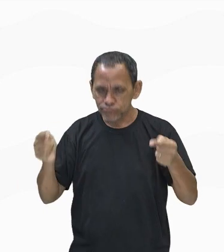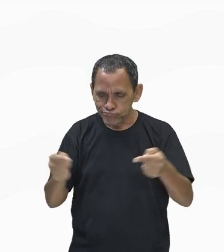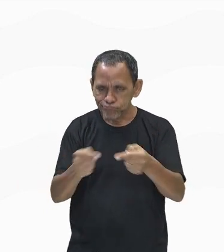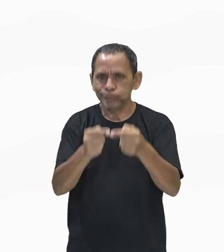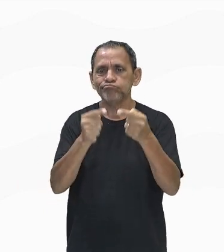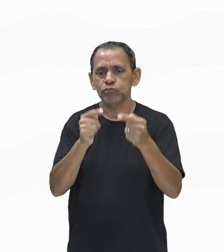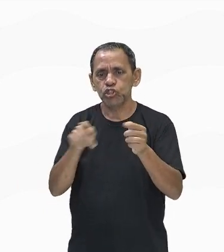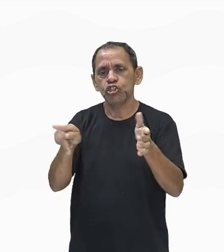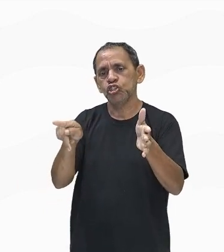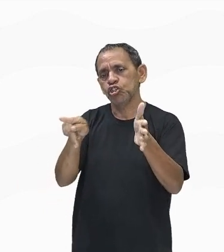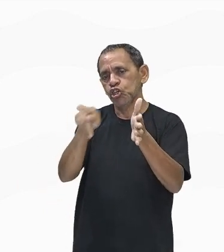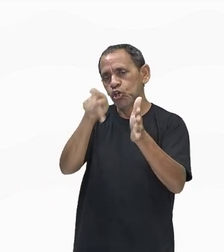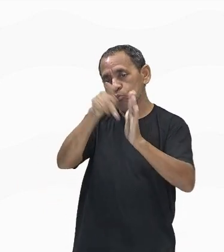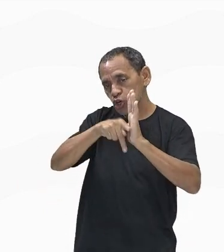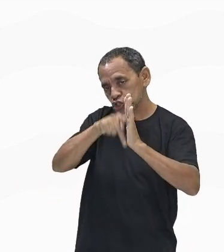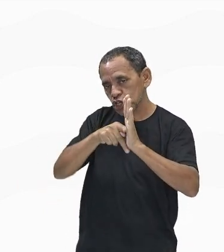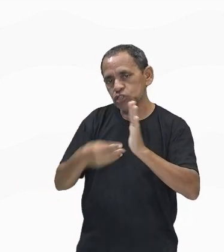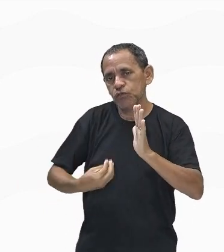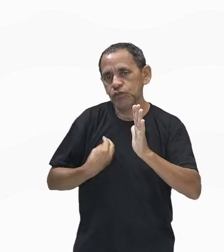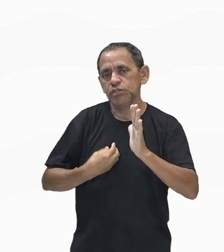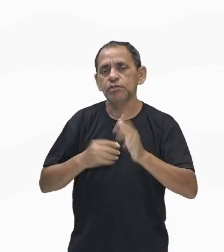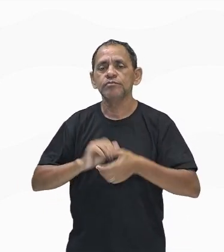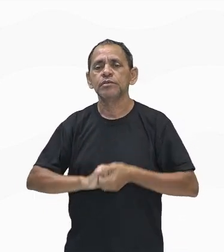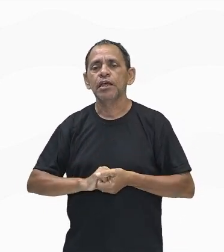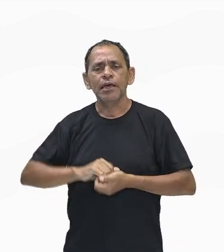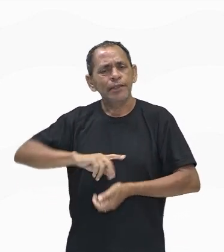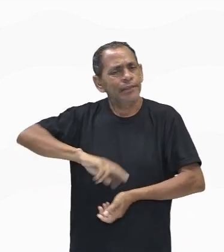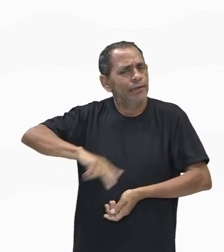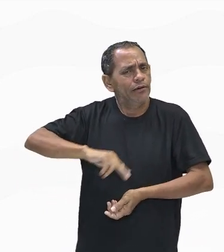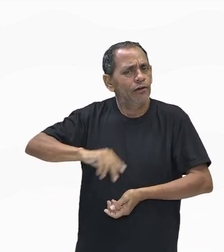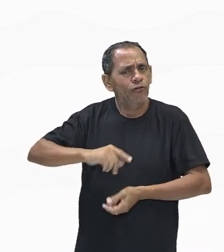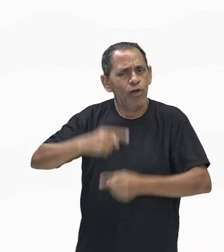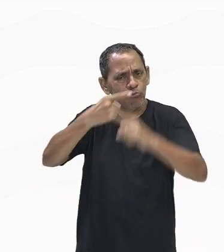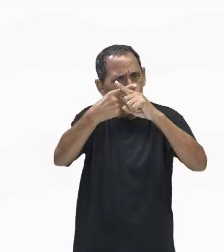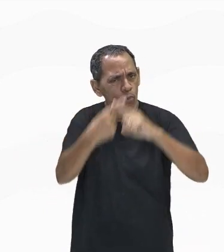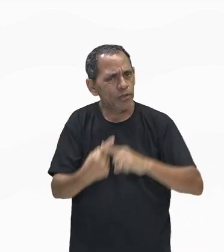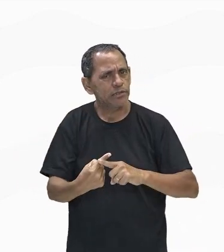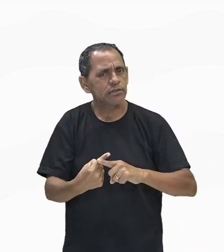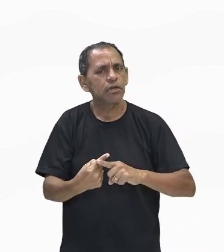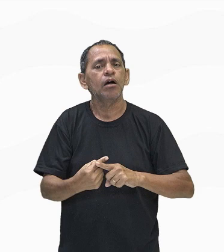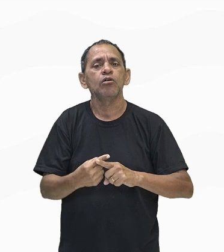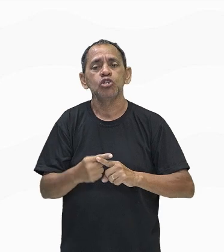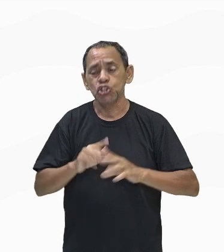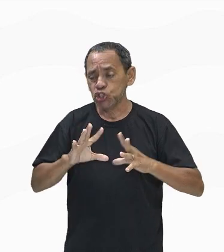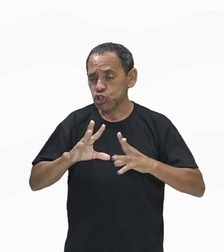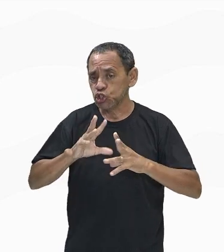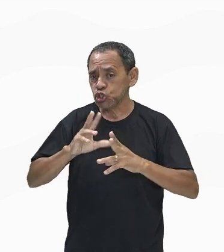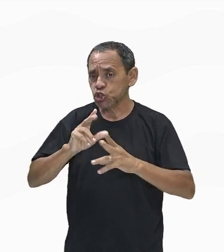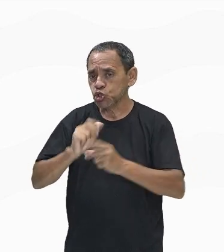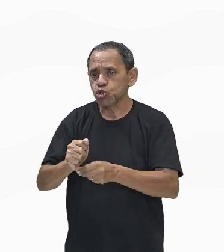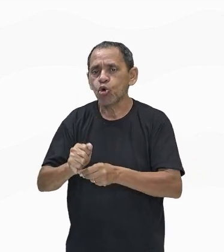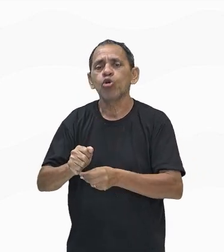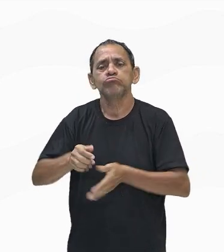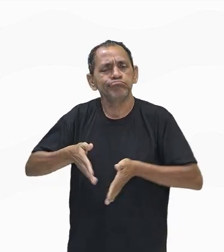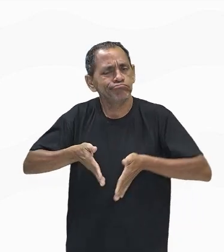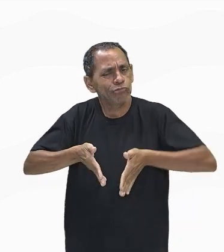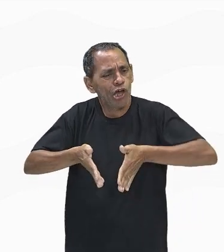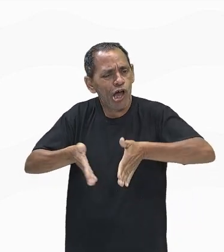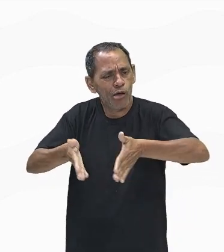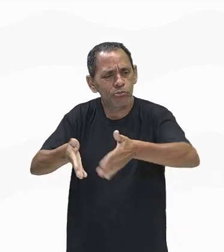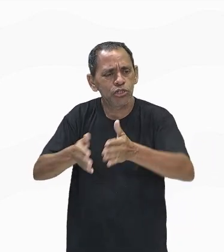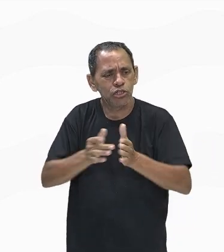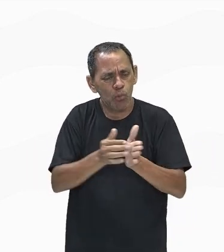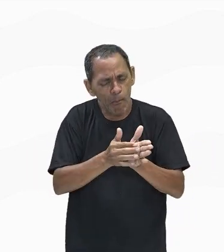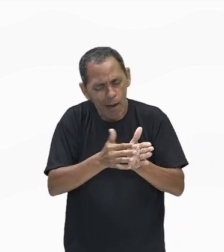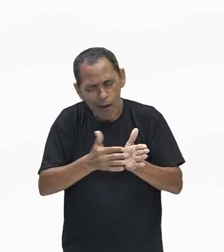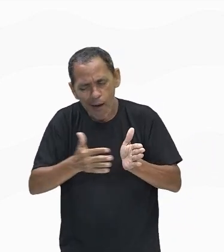né? Não estamos numa competição, estamos todos numa mesma jornada, tá? Que é a jornada